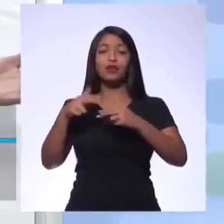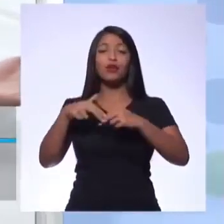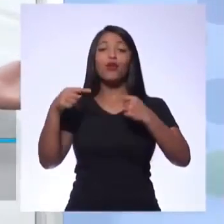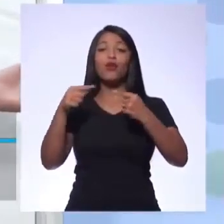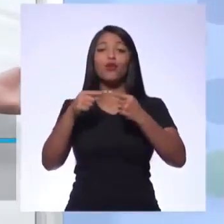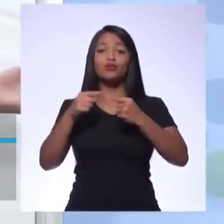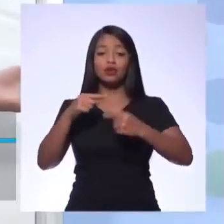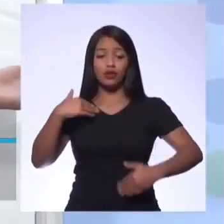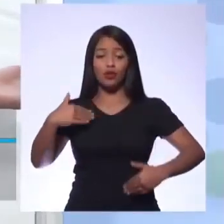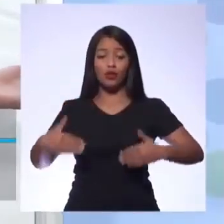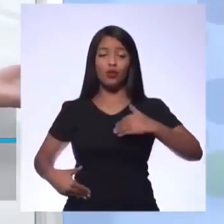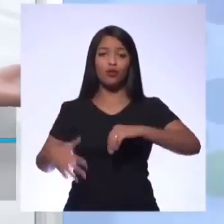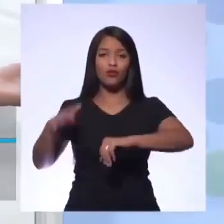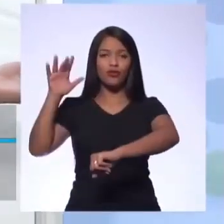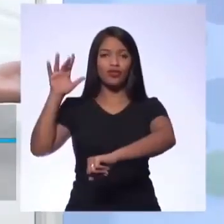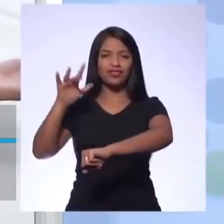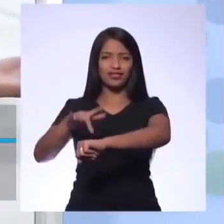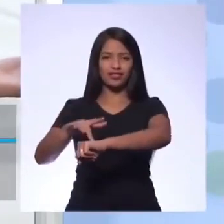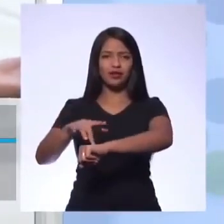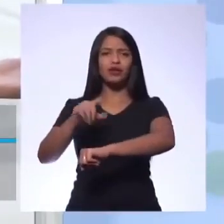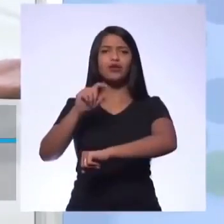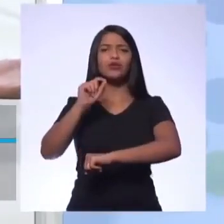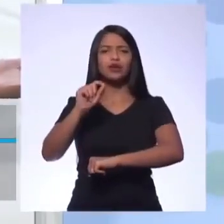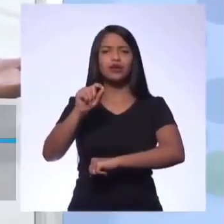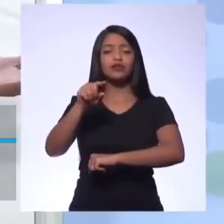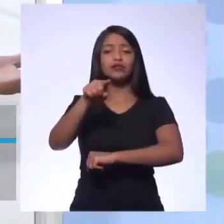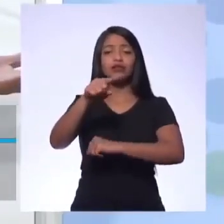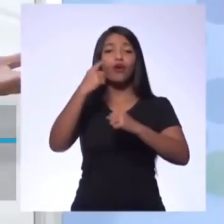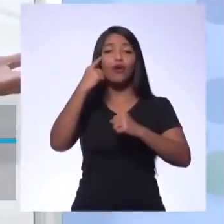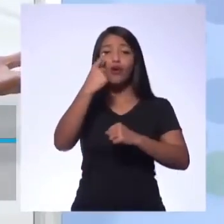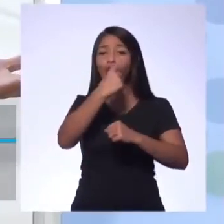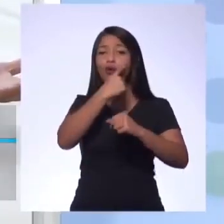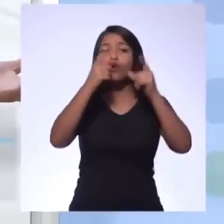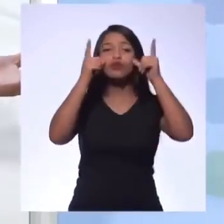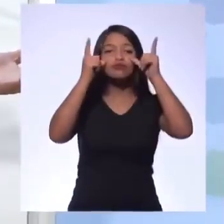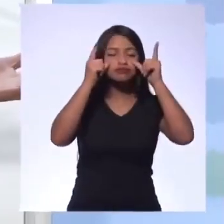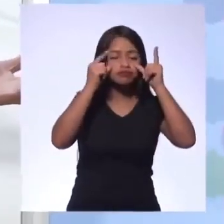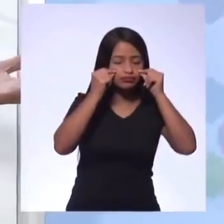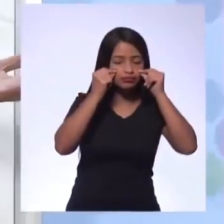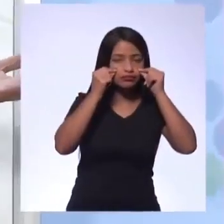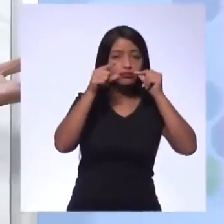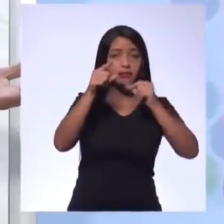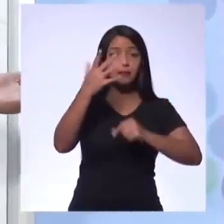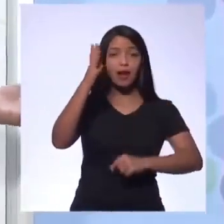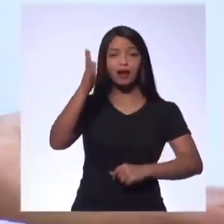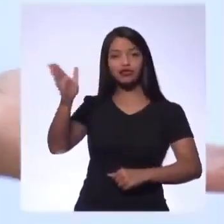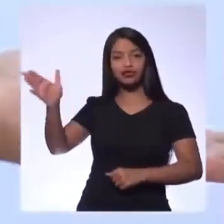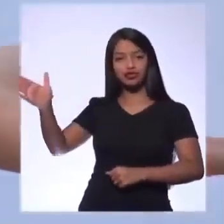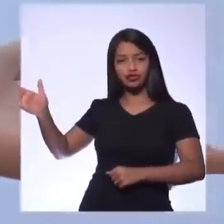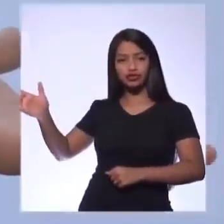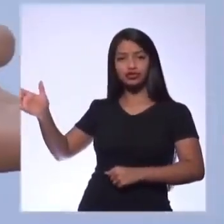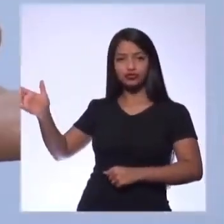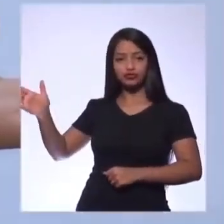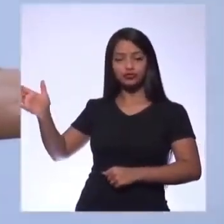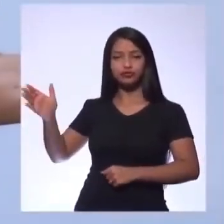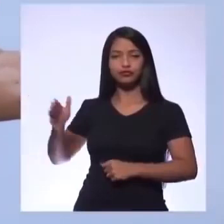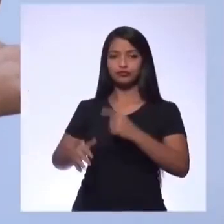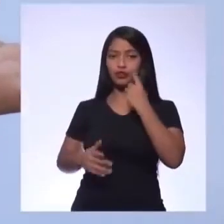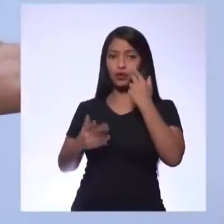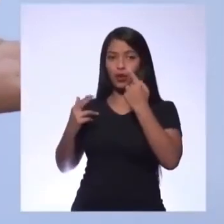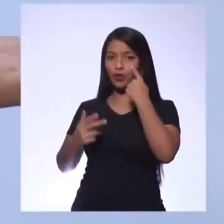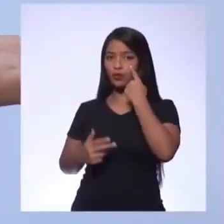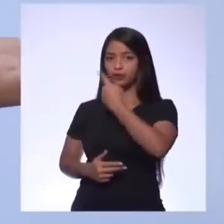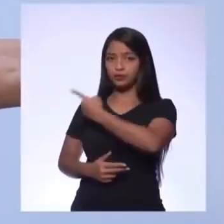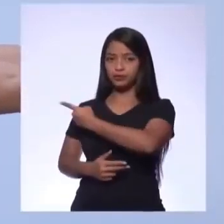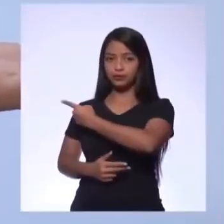É de você esticar um braço, fechar os olhos e fazer assim. Você pedir para uma pessoa, ou você fazer na outra pessoa, olha, estica o braço